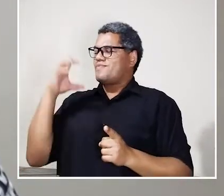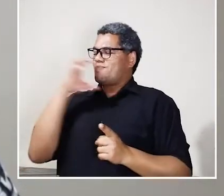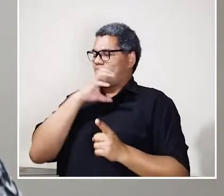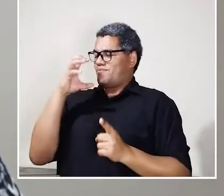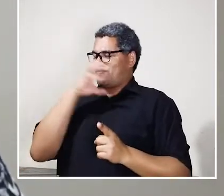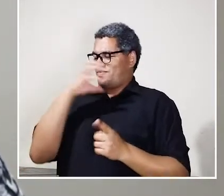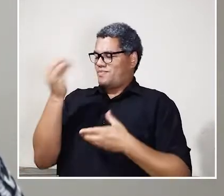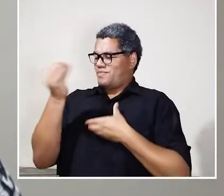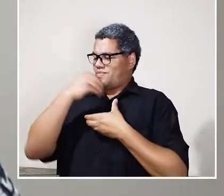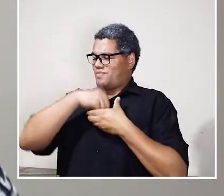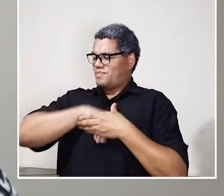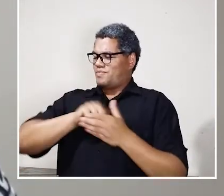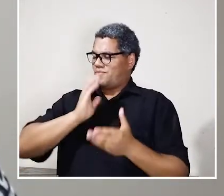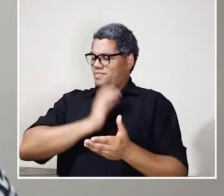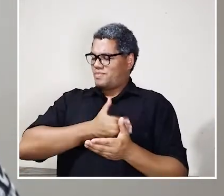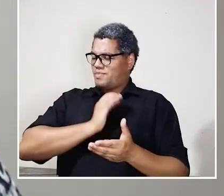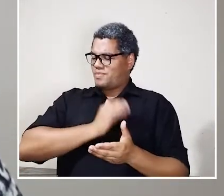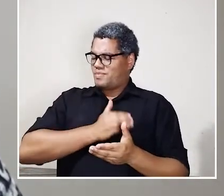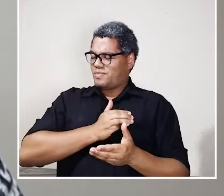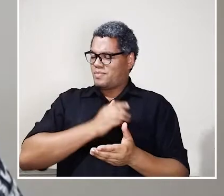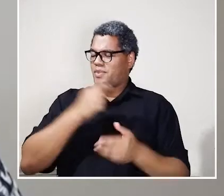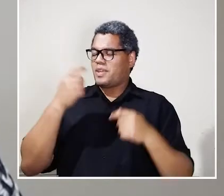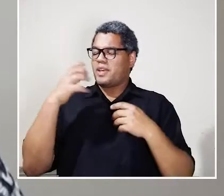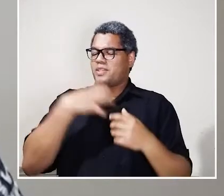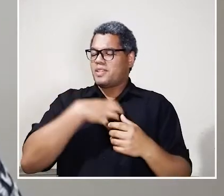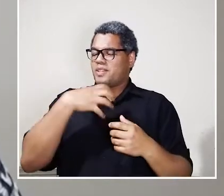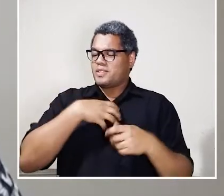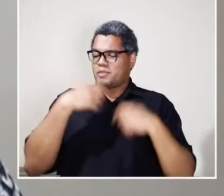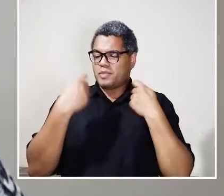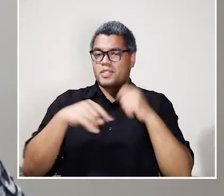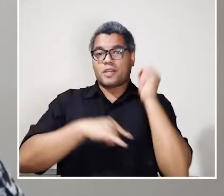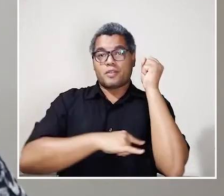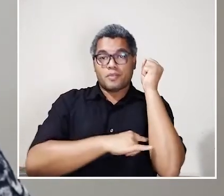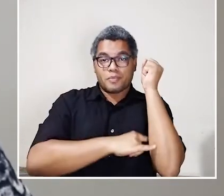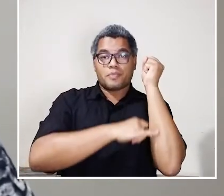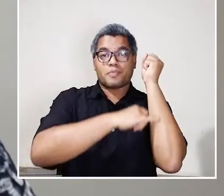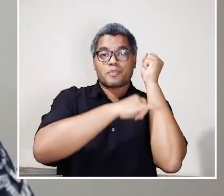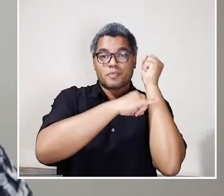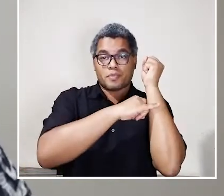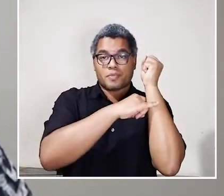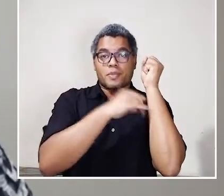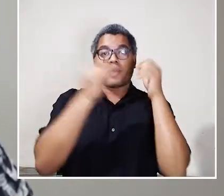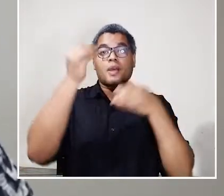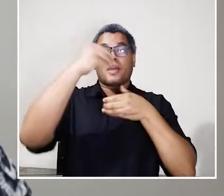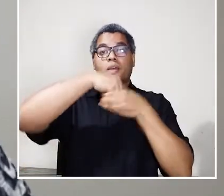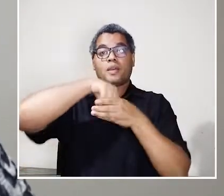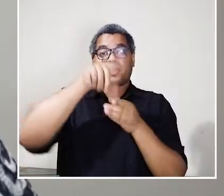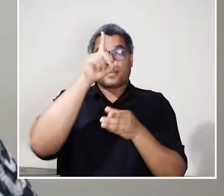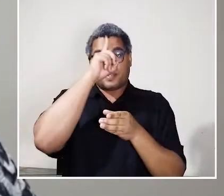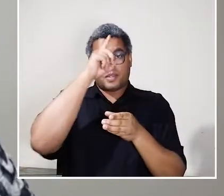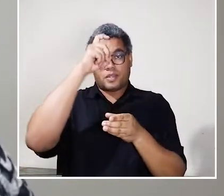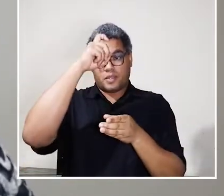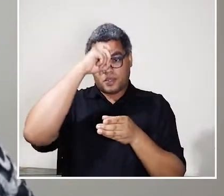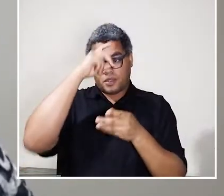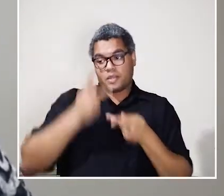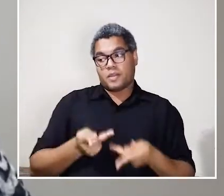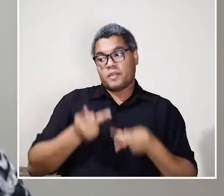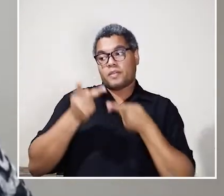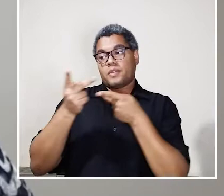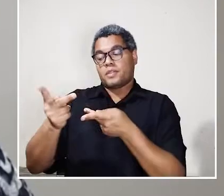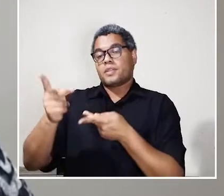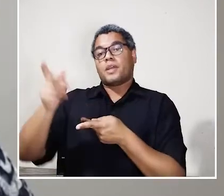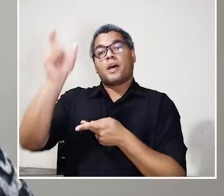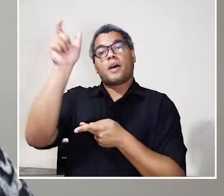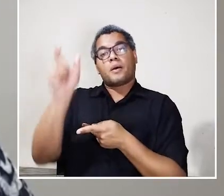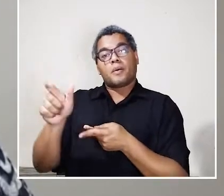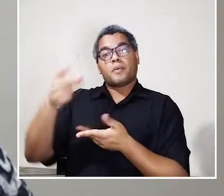urgência tão grande no meu coração. Eu senti que eu tinha que ir para determinado andar daquele hospital e visitar